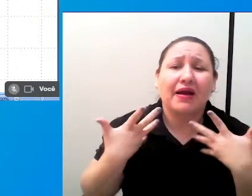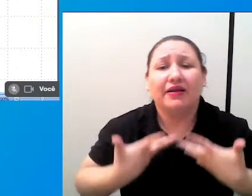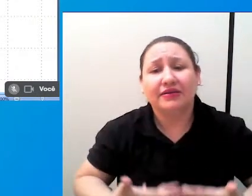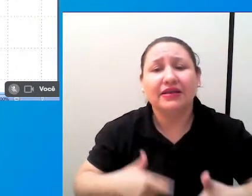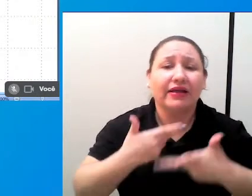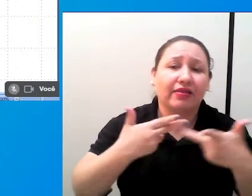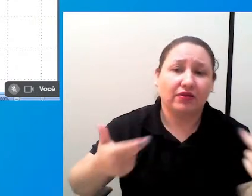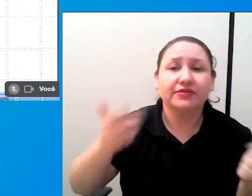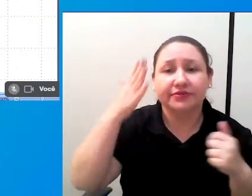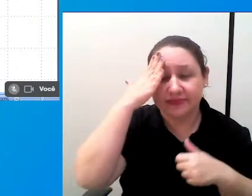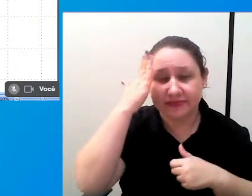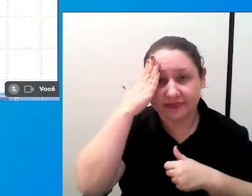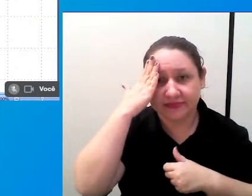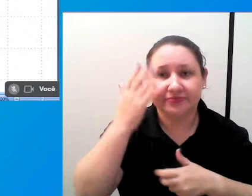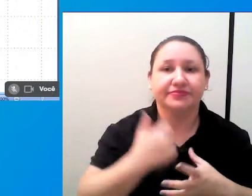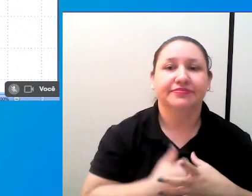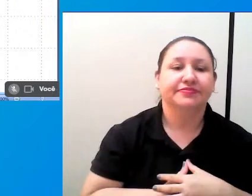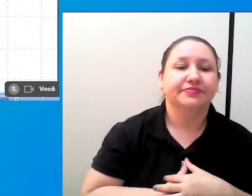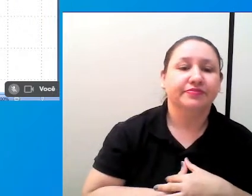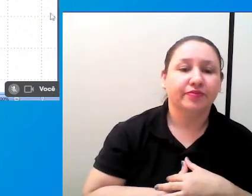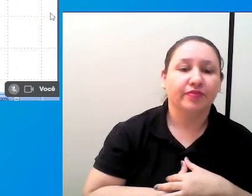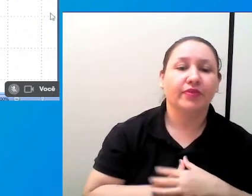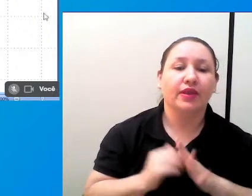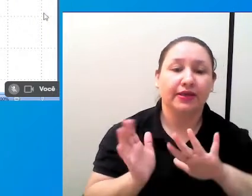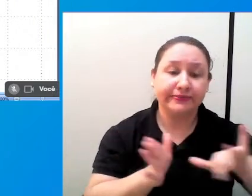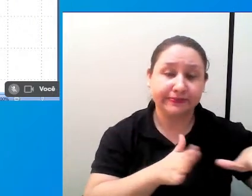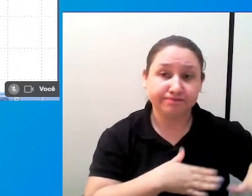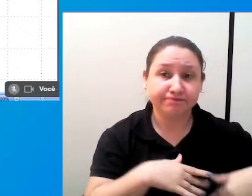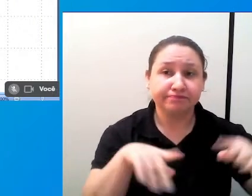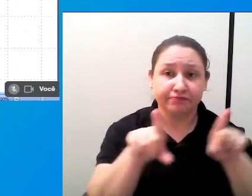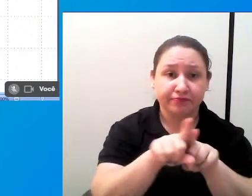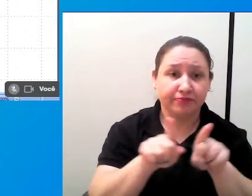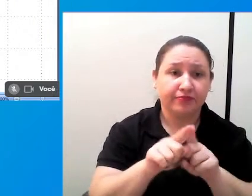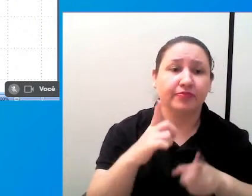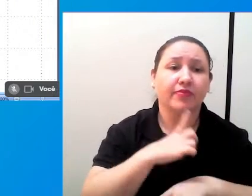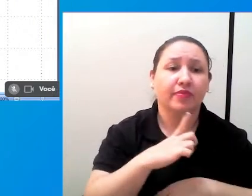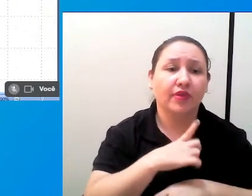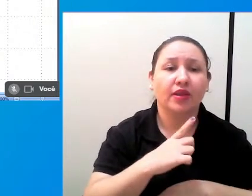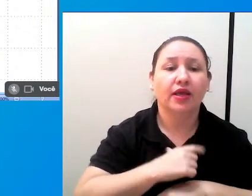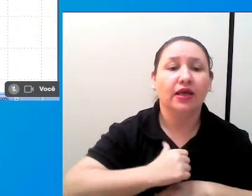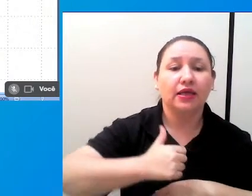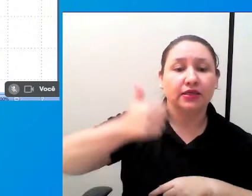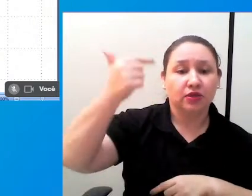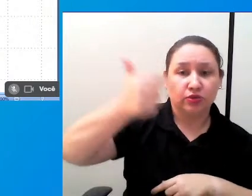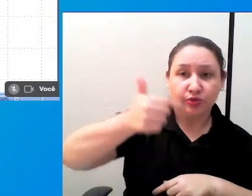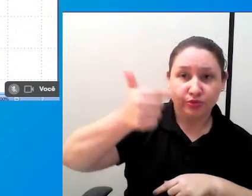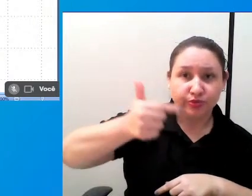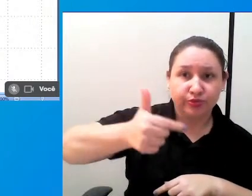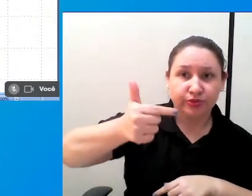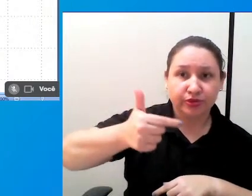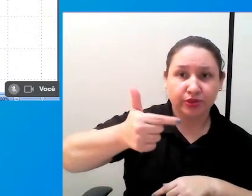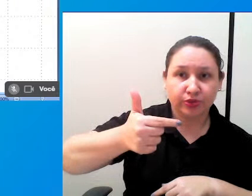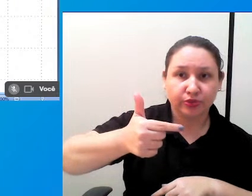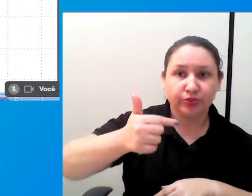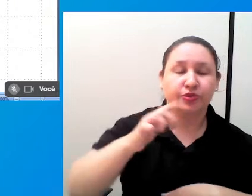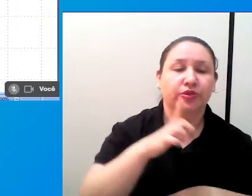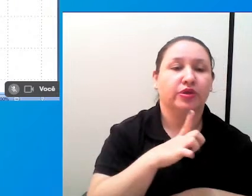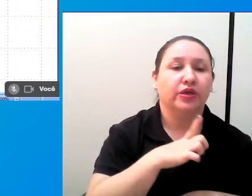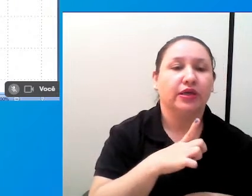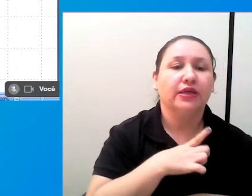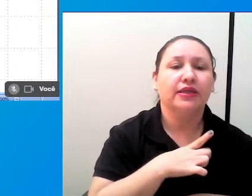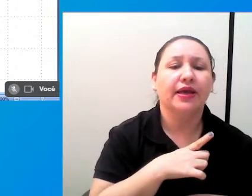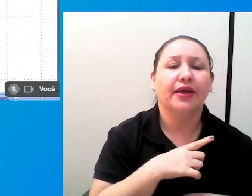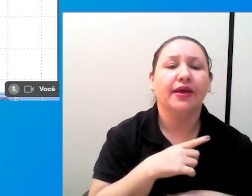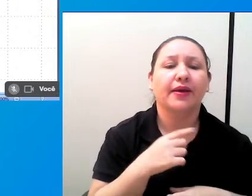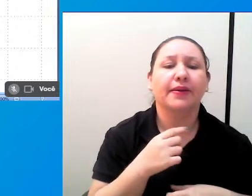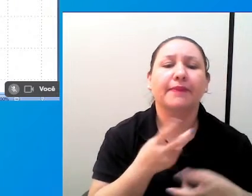projeto. E temos aqui as dependências editais do DPEX, né? Nosso ciclo anteriormente era de abril a dezembro,